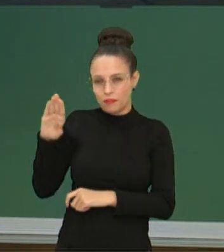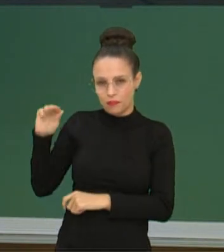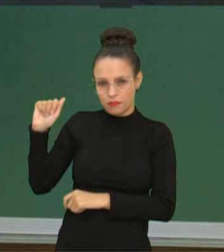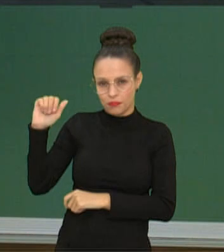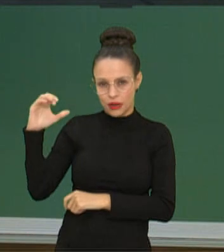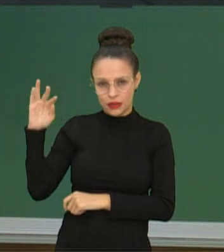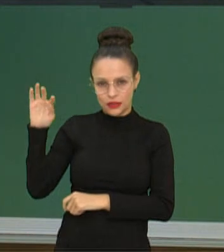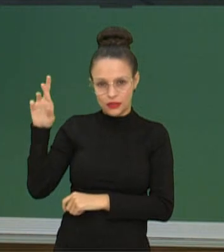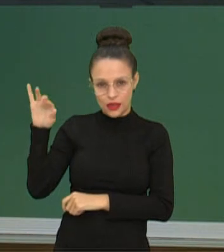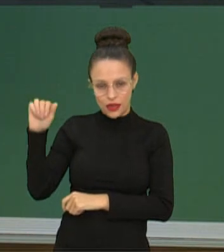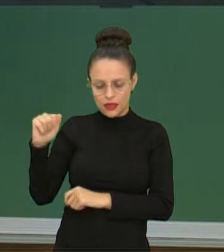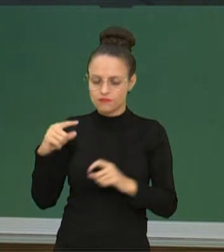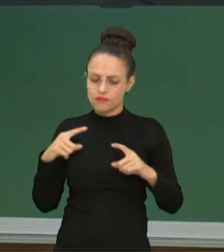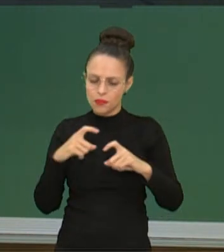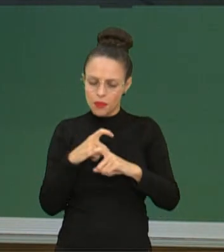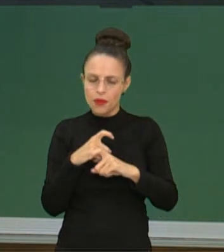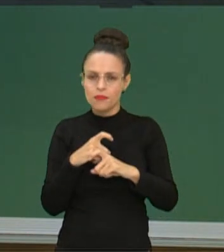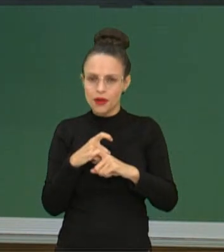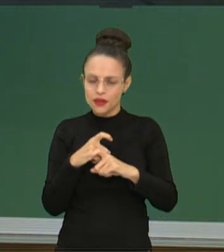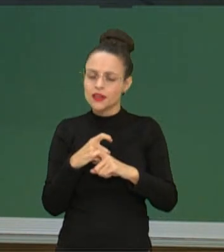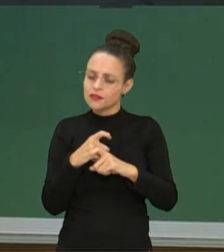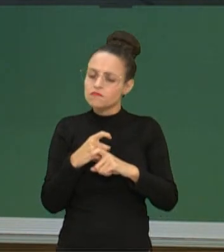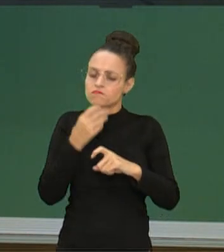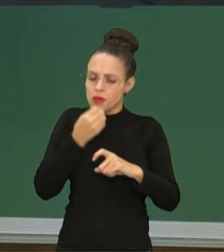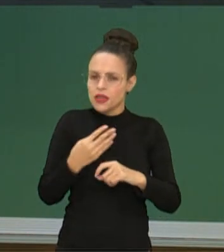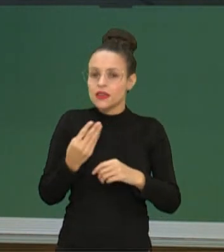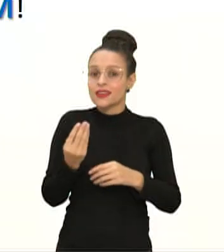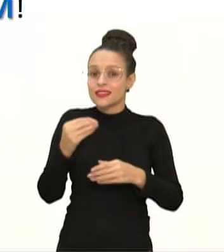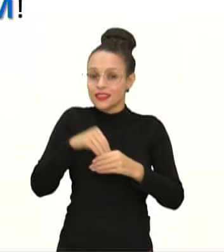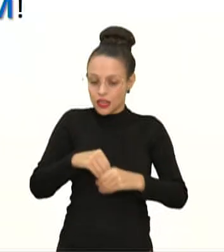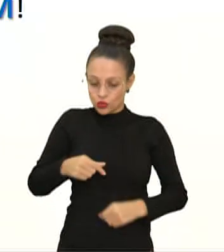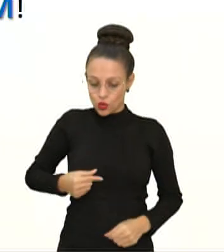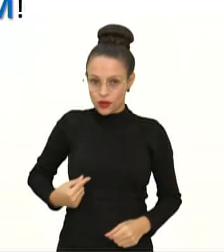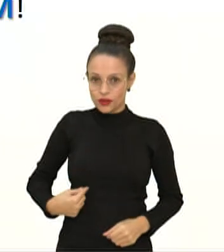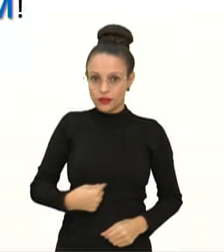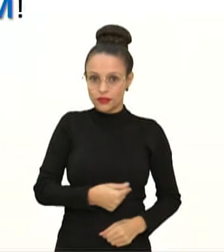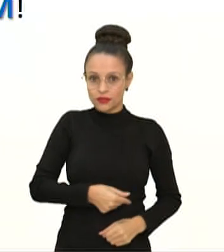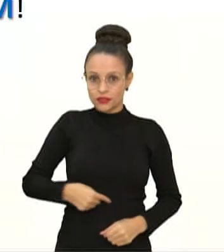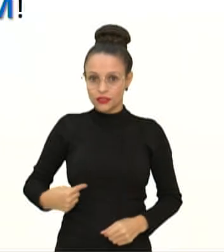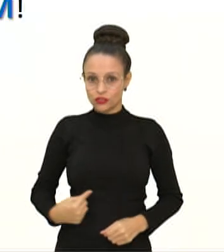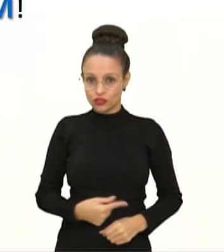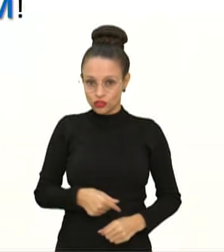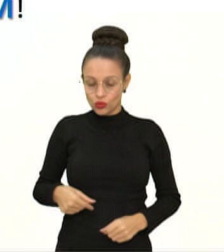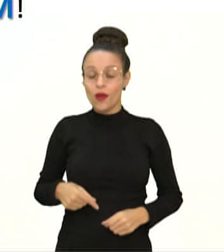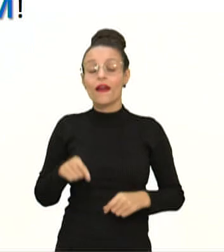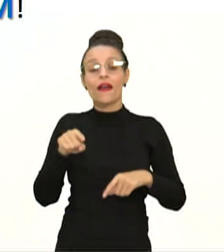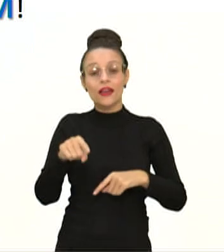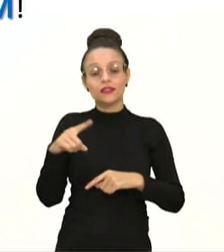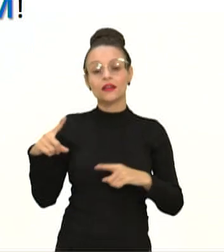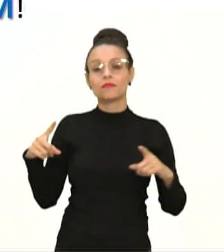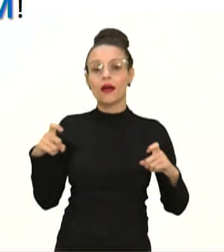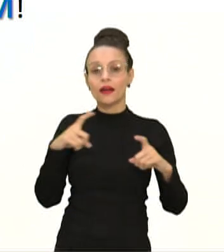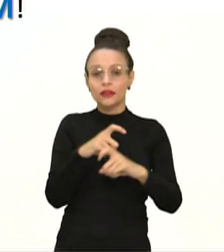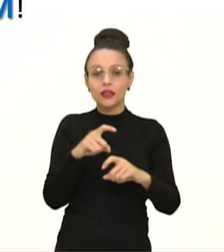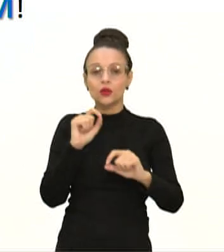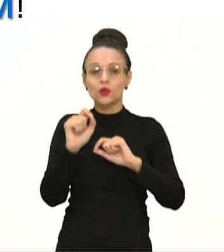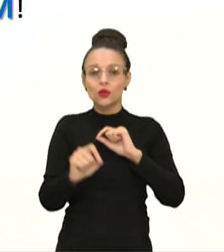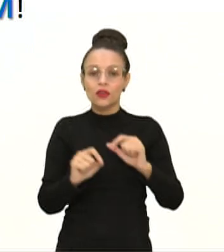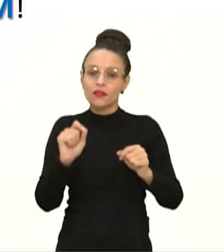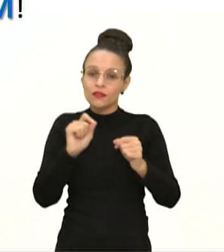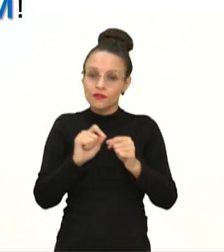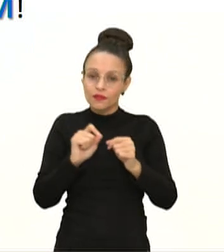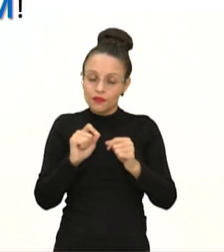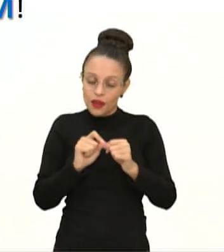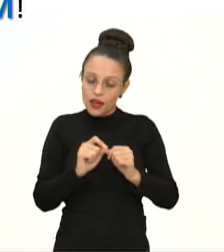bactérias do bem que vivem dentro do nosso intestino. E essas bactérias do bem, elas produzem uma parte